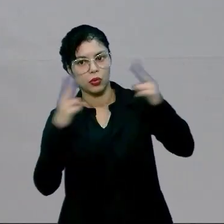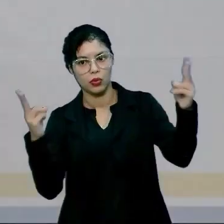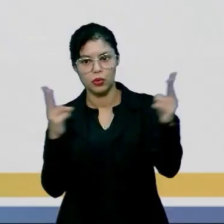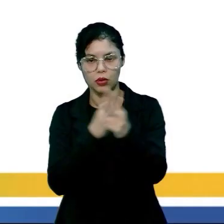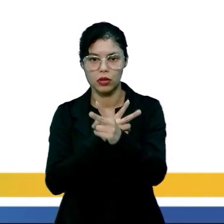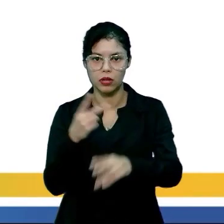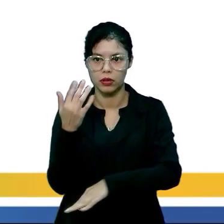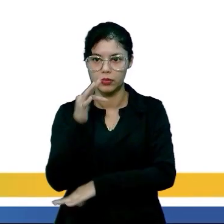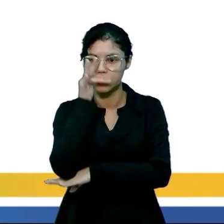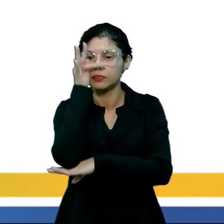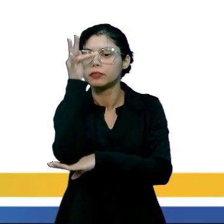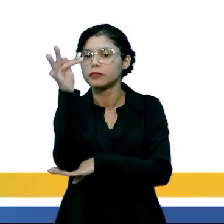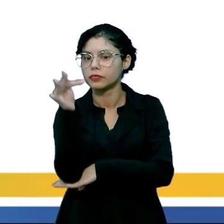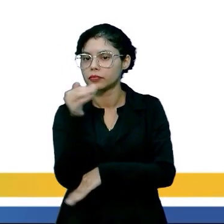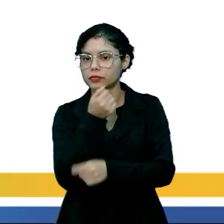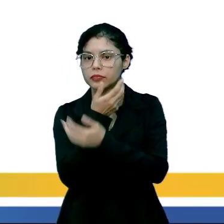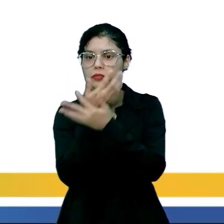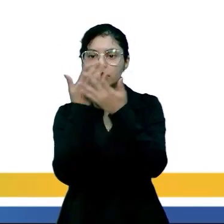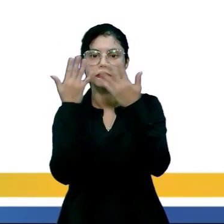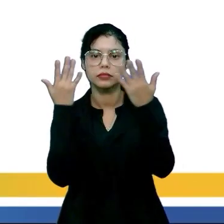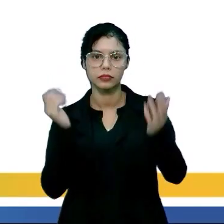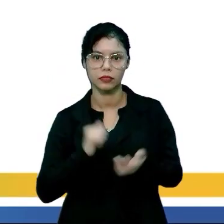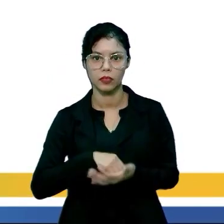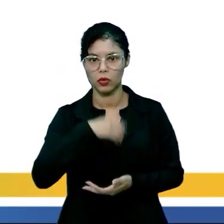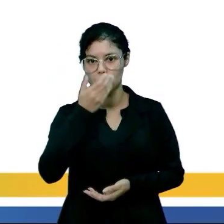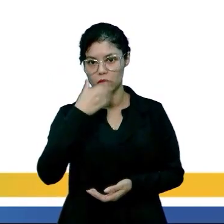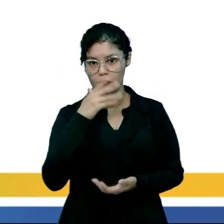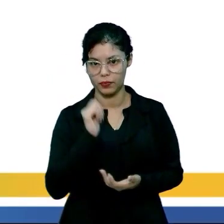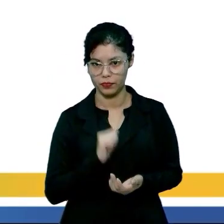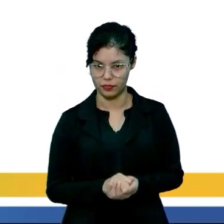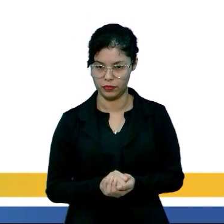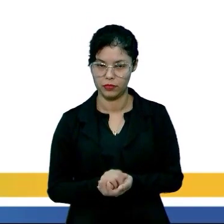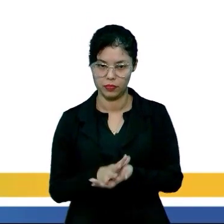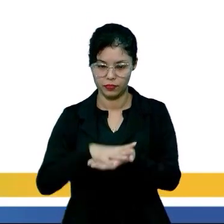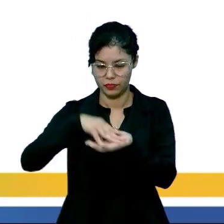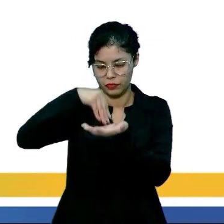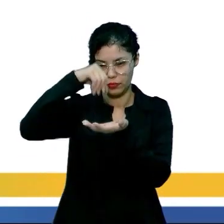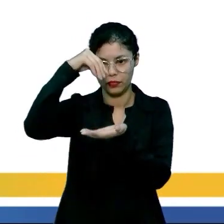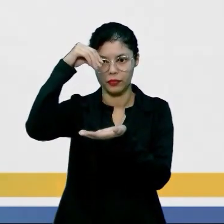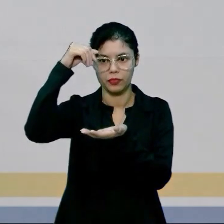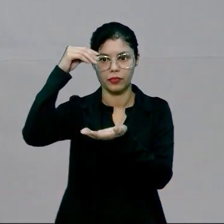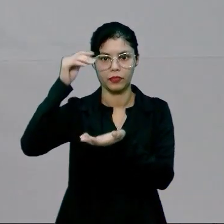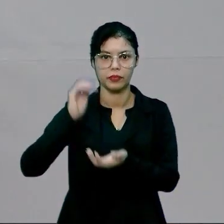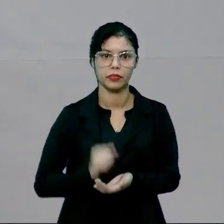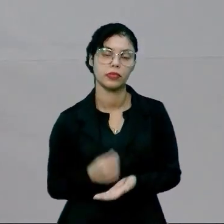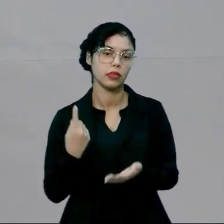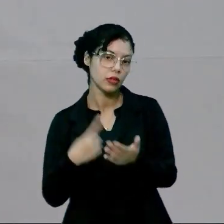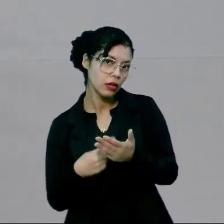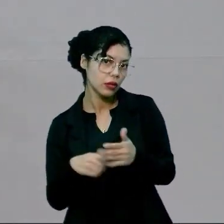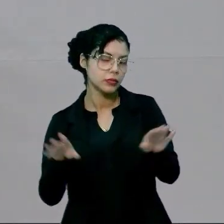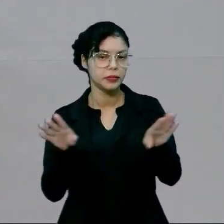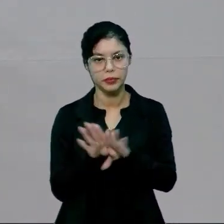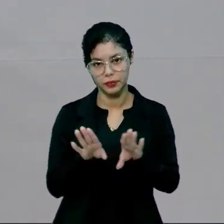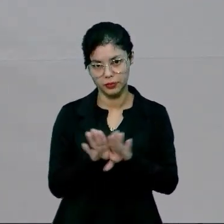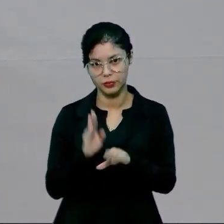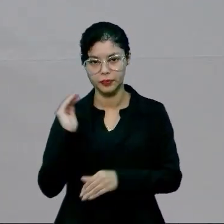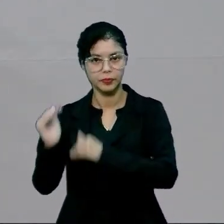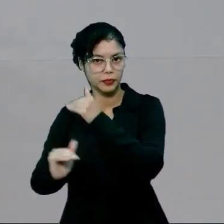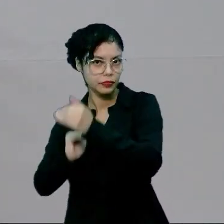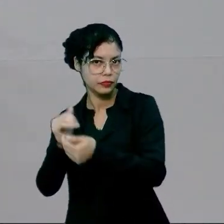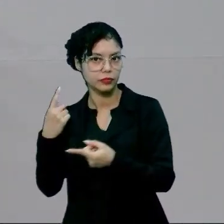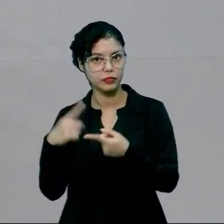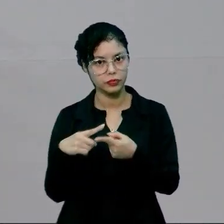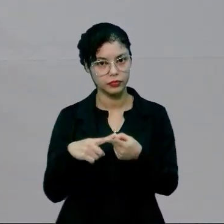uma característica aí. E os frutos, pessoal, dispersão de semente. É uma condição também evolutiva.